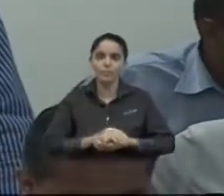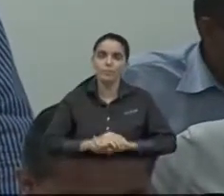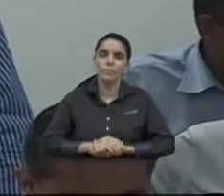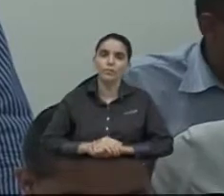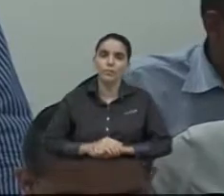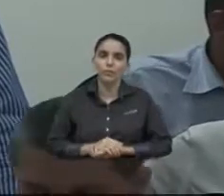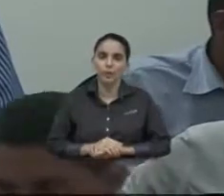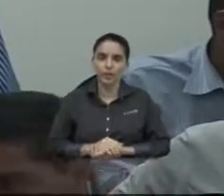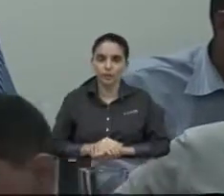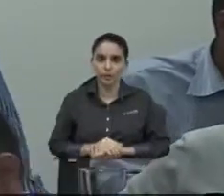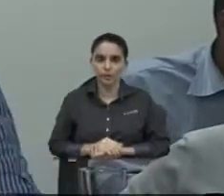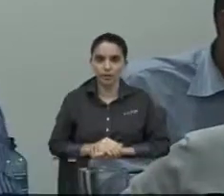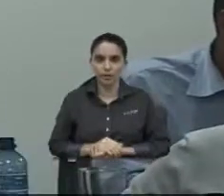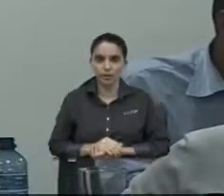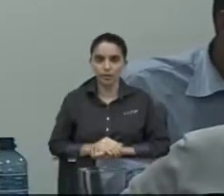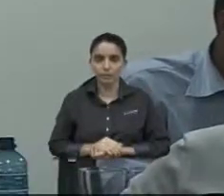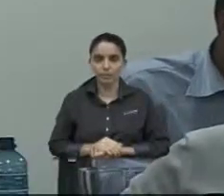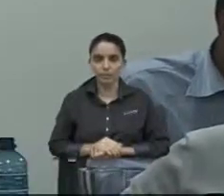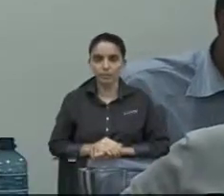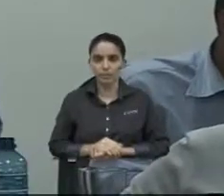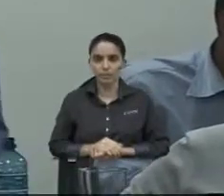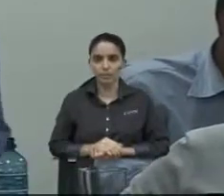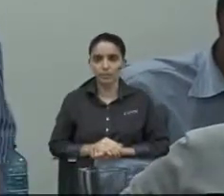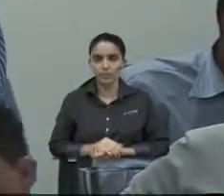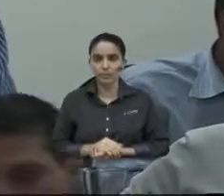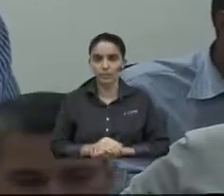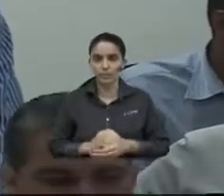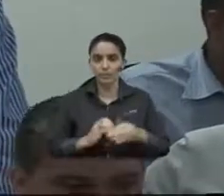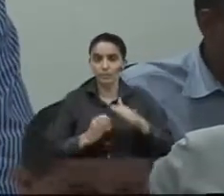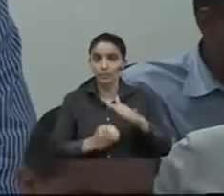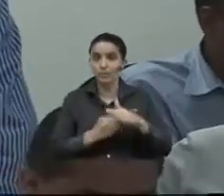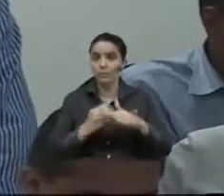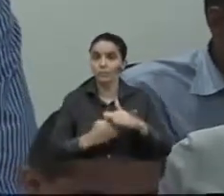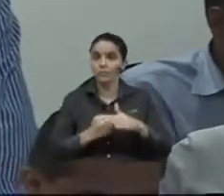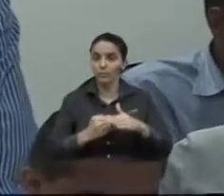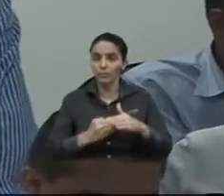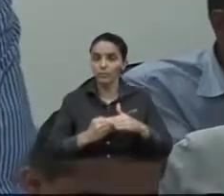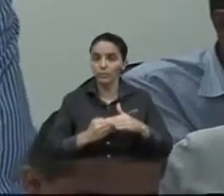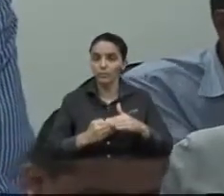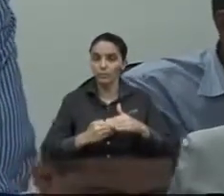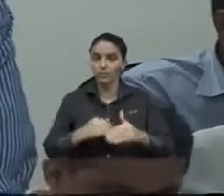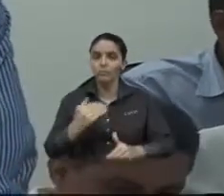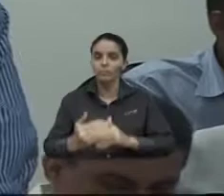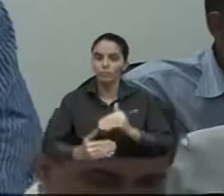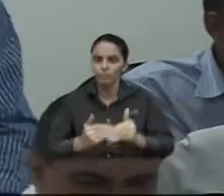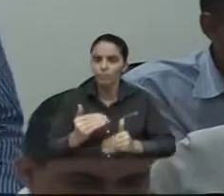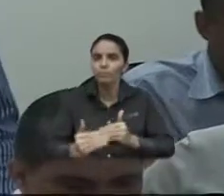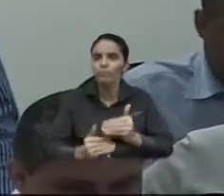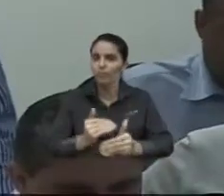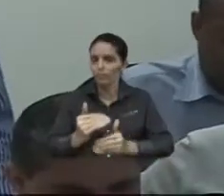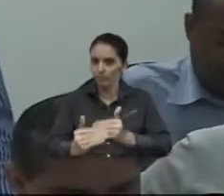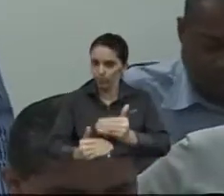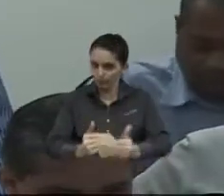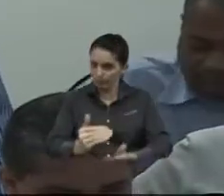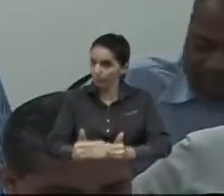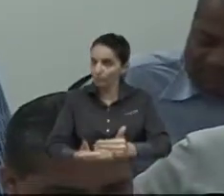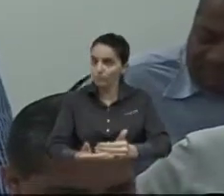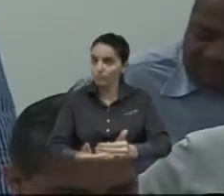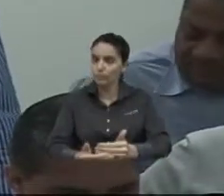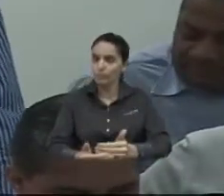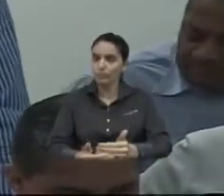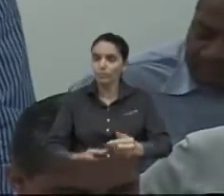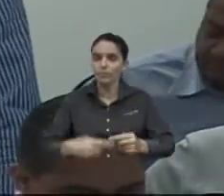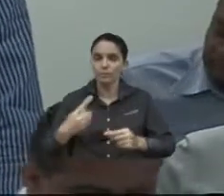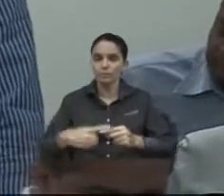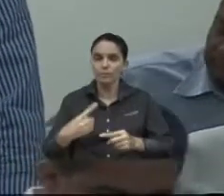ovos são as que aguentam o país. Por quê?